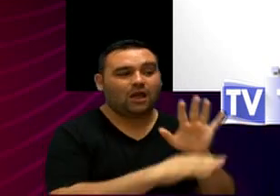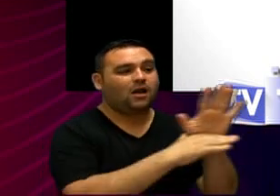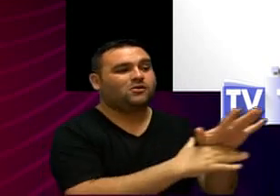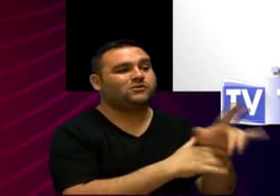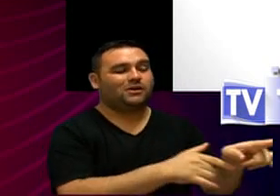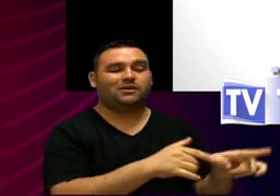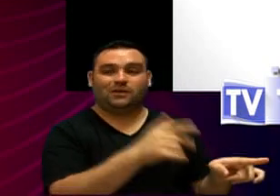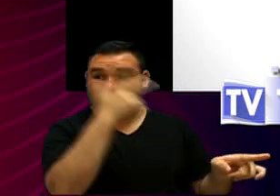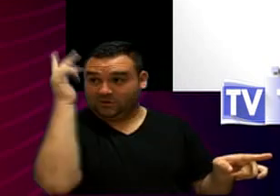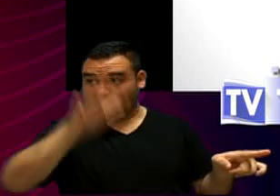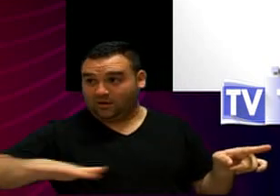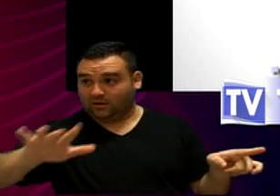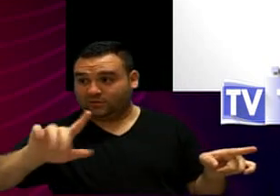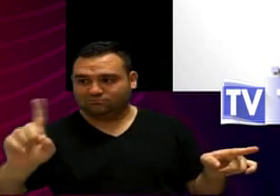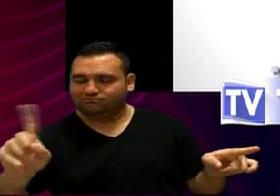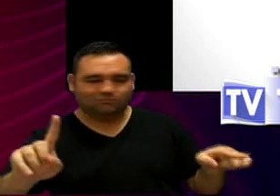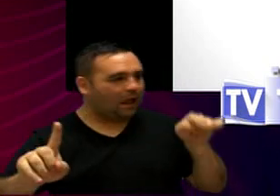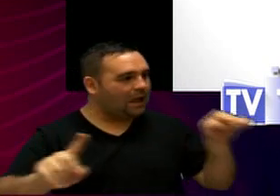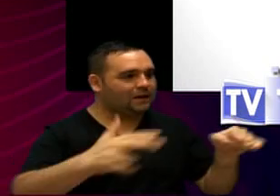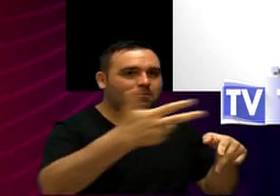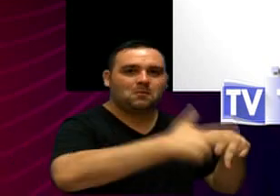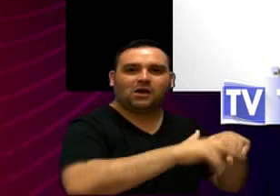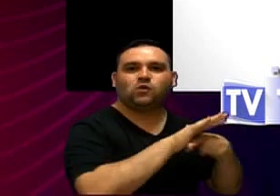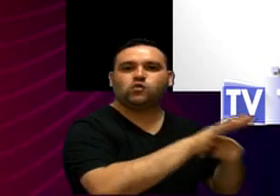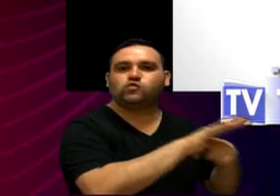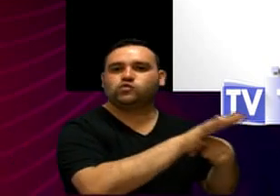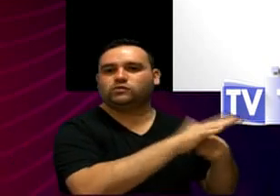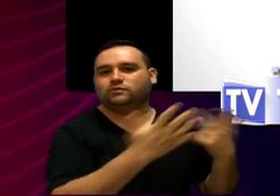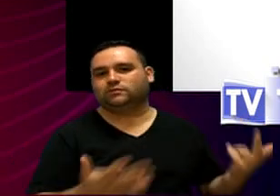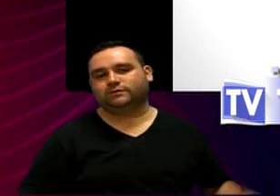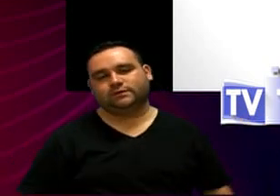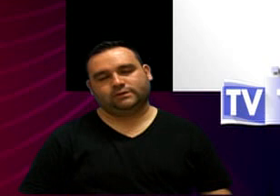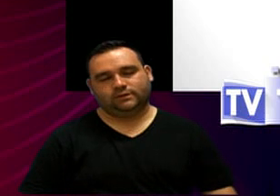não olha para a população, olha para o preso.